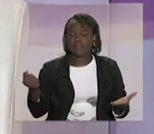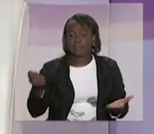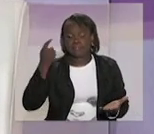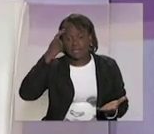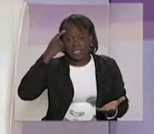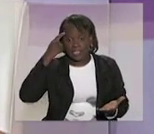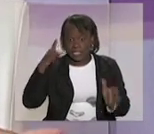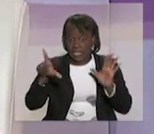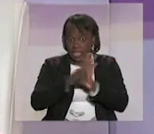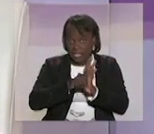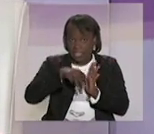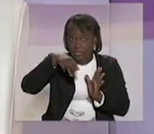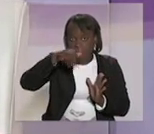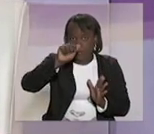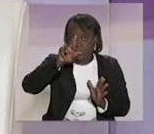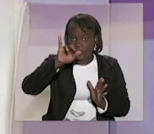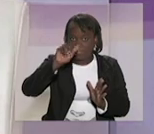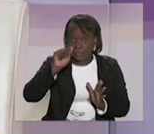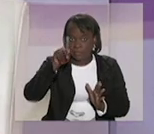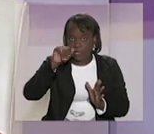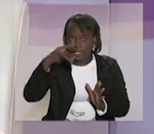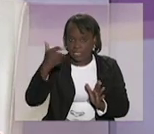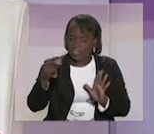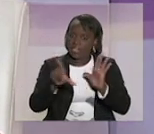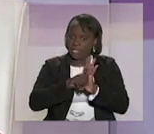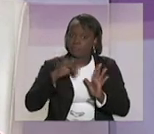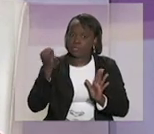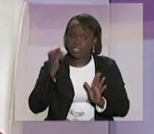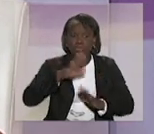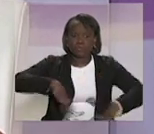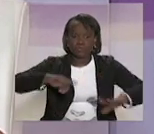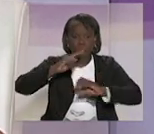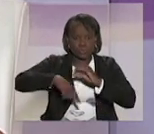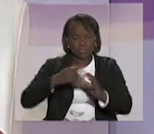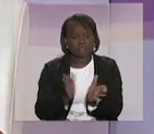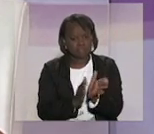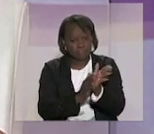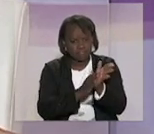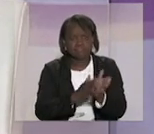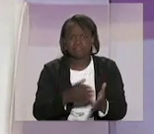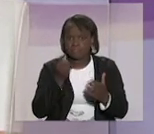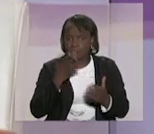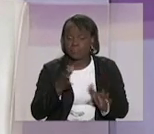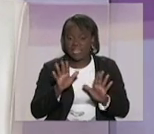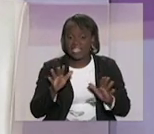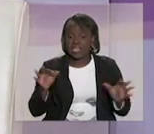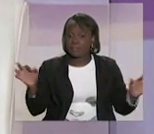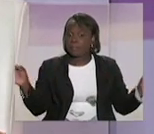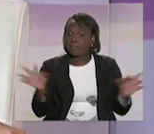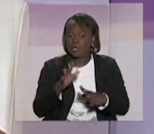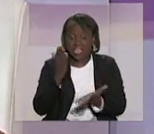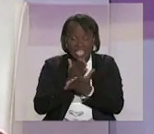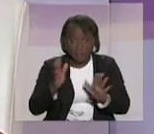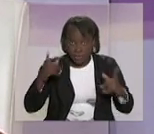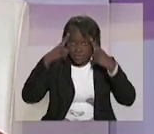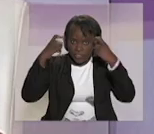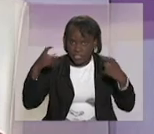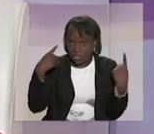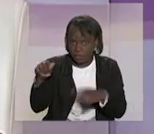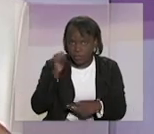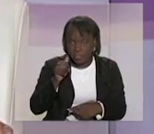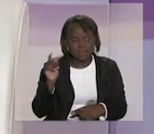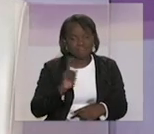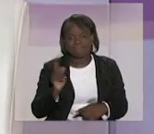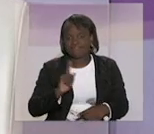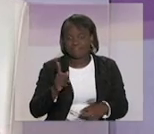gente vê que, por exemplo, a Lei Maria da Penha, apesar de ser uma legislação muito importante e aplaudida no mundo todo, ela não é suficiente para acabar com a violência contra a